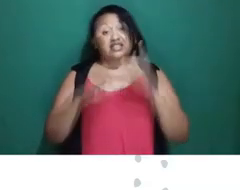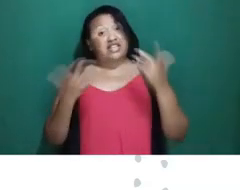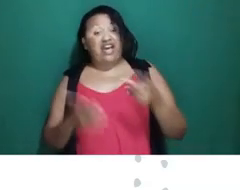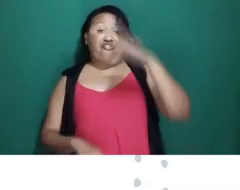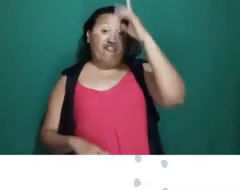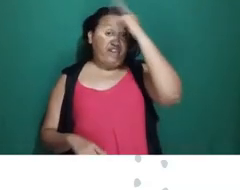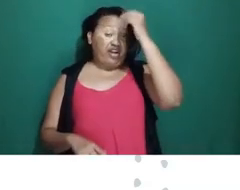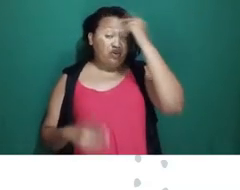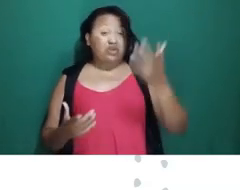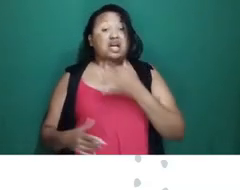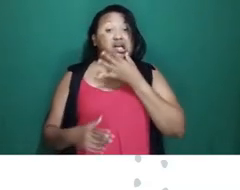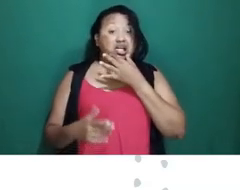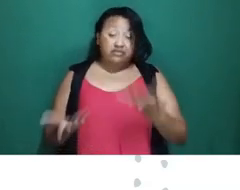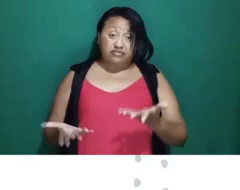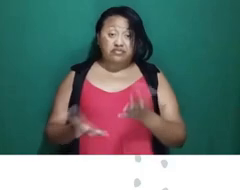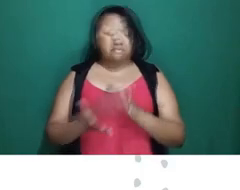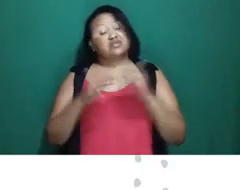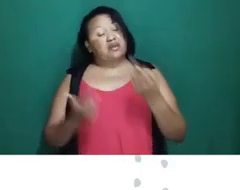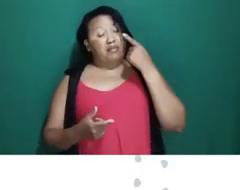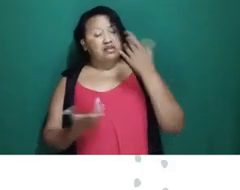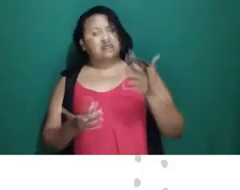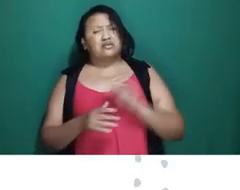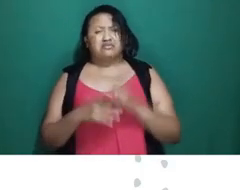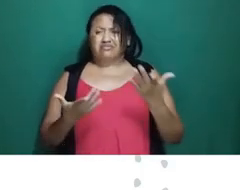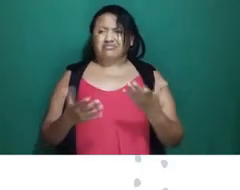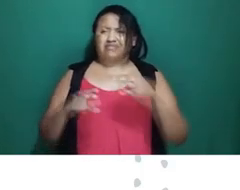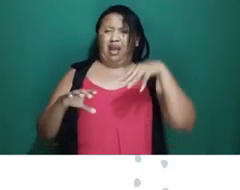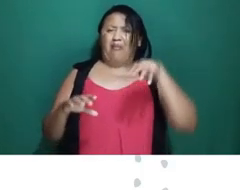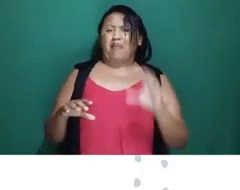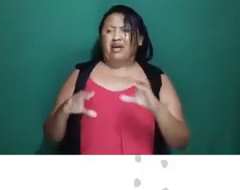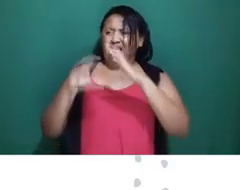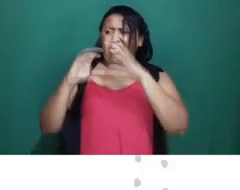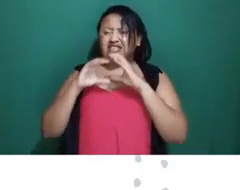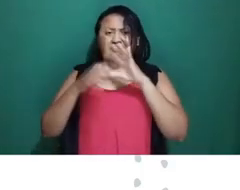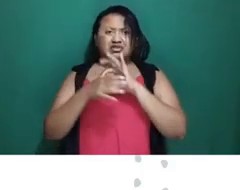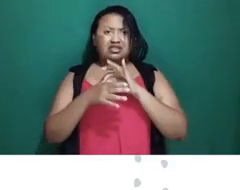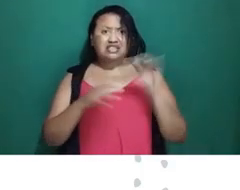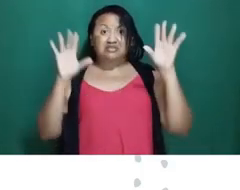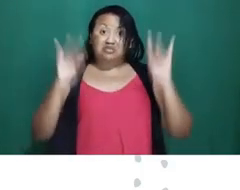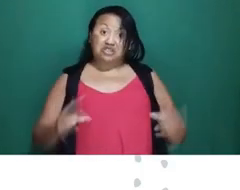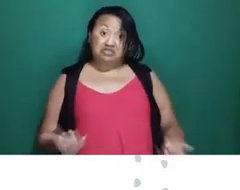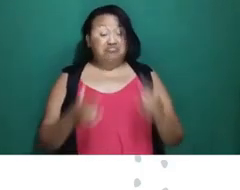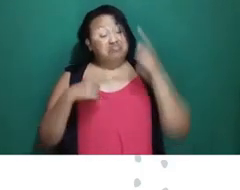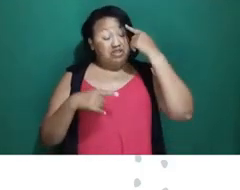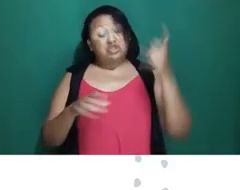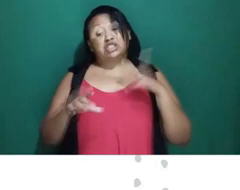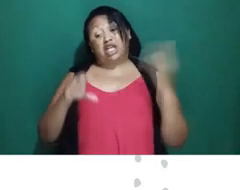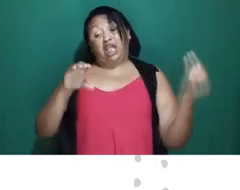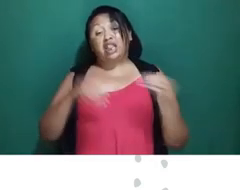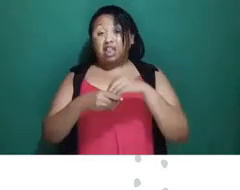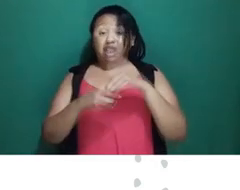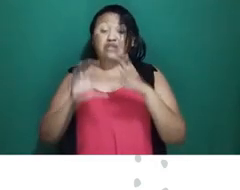em inglês então você pensa que picanha também seria composto por picanha por carne